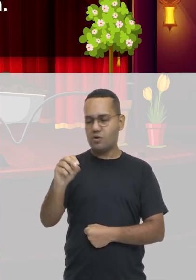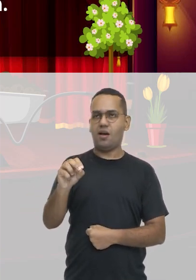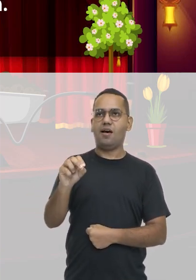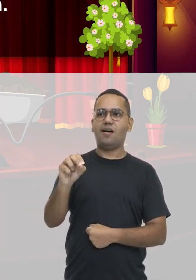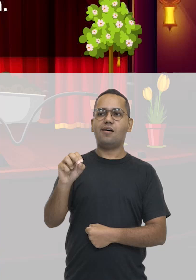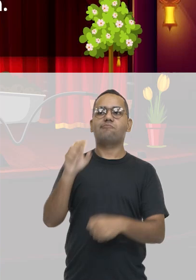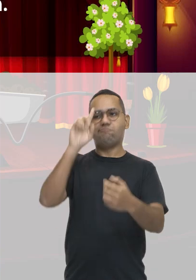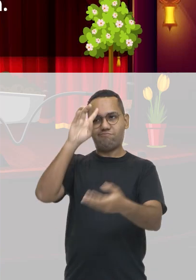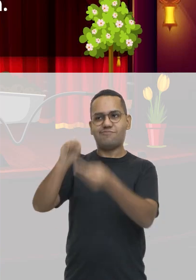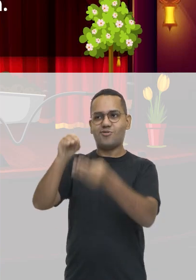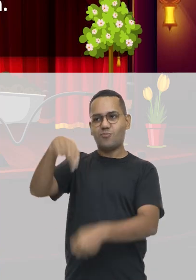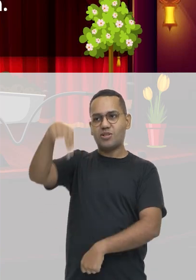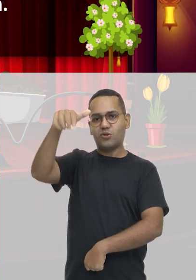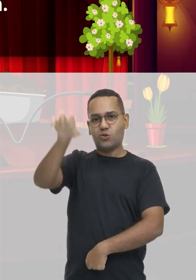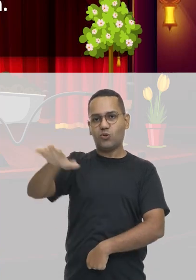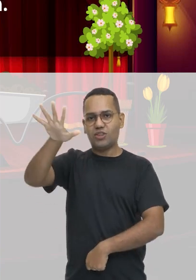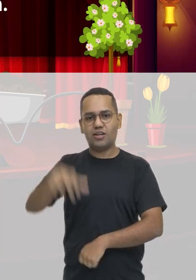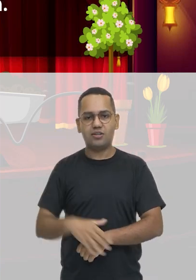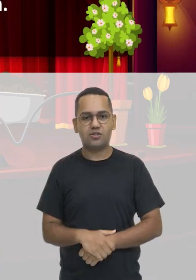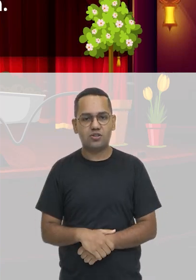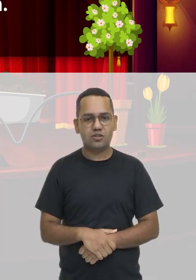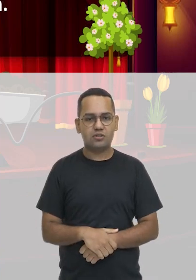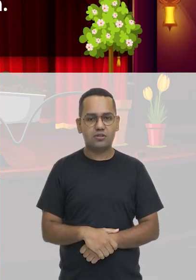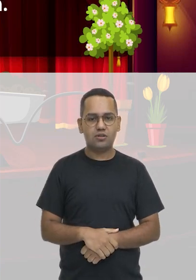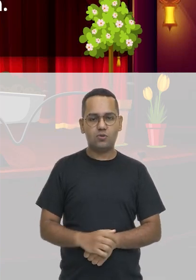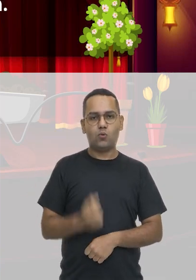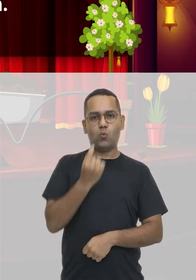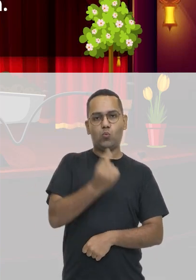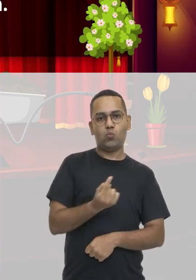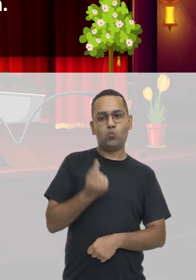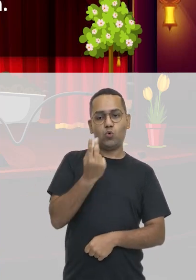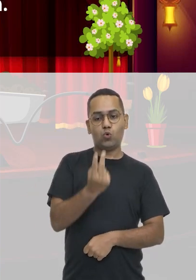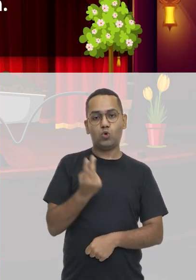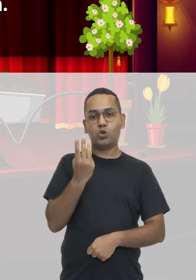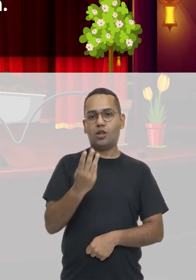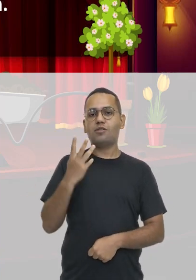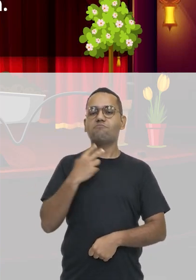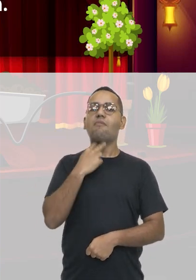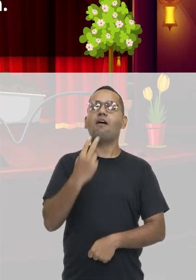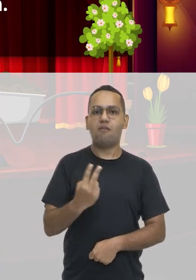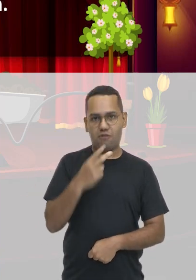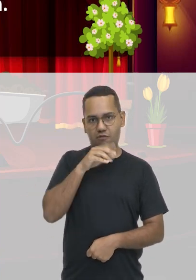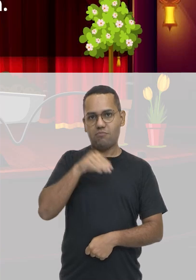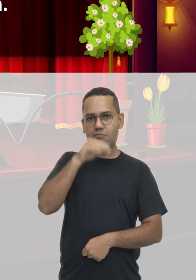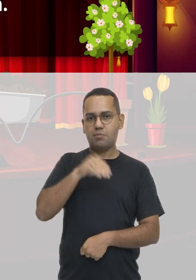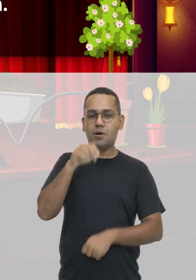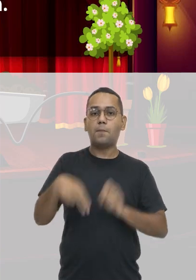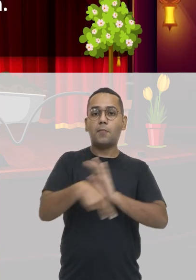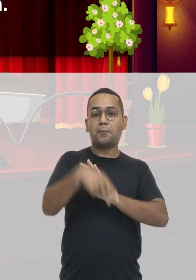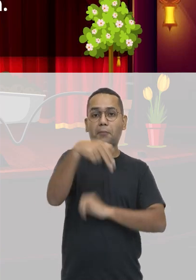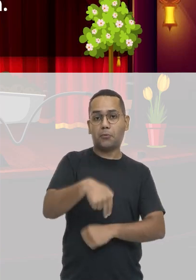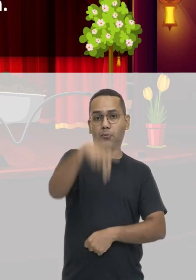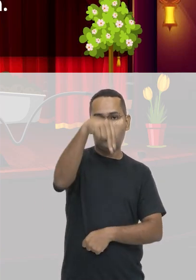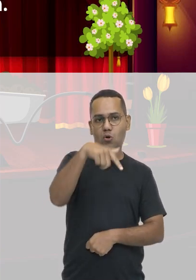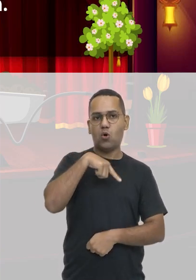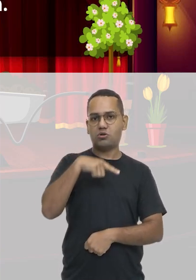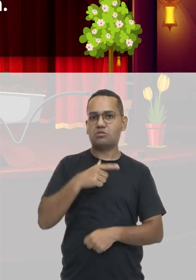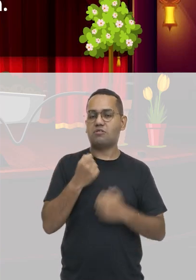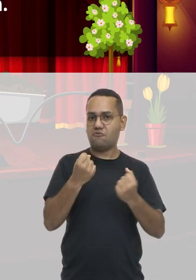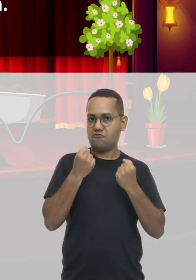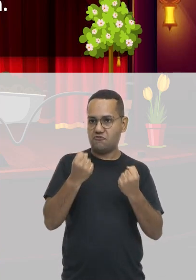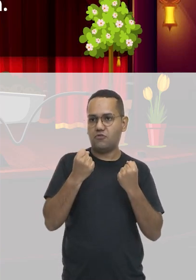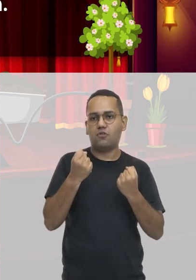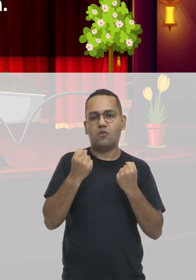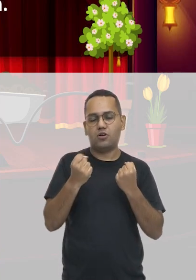Nordeste, certo? 1, 2, 3, 4. Então, já sabe que tem algo aqui do Norte que está muito presente.